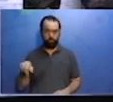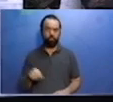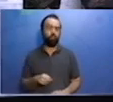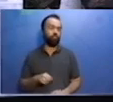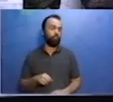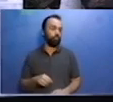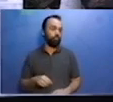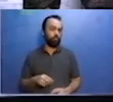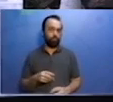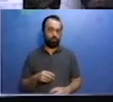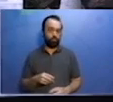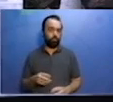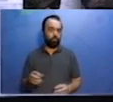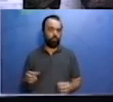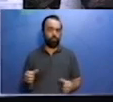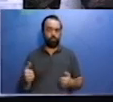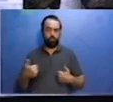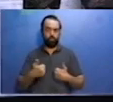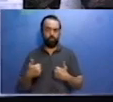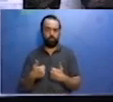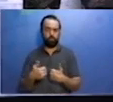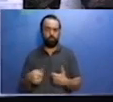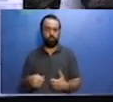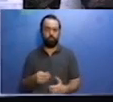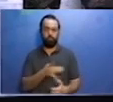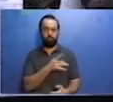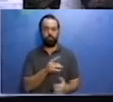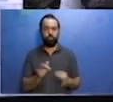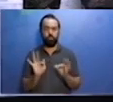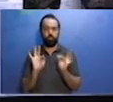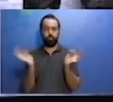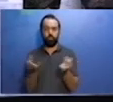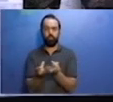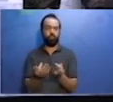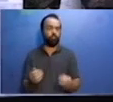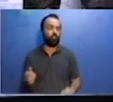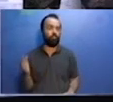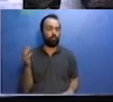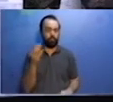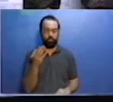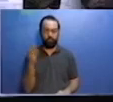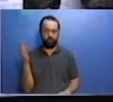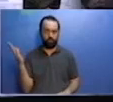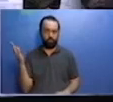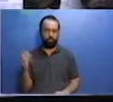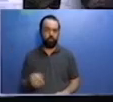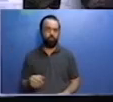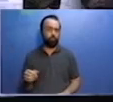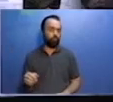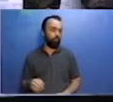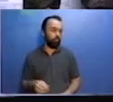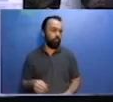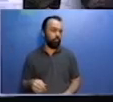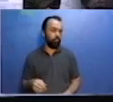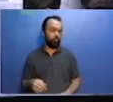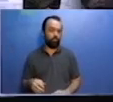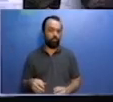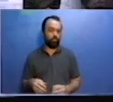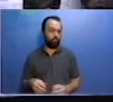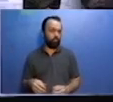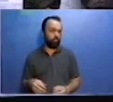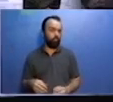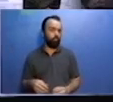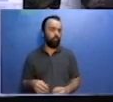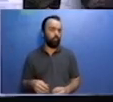são aparentados evolutivamente. Aqui nós temos um cogumelo chamado Morchella. Grande parte